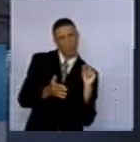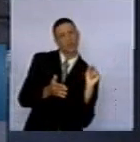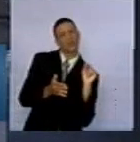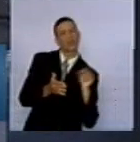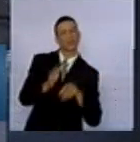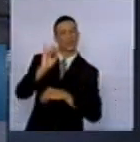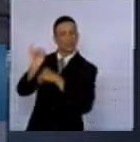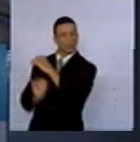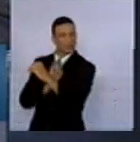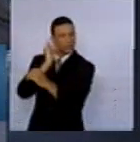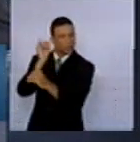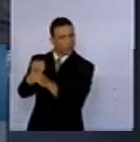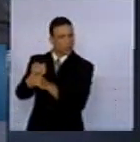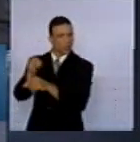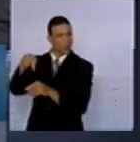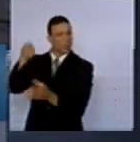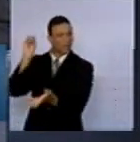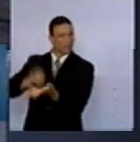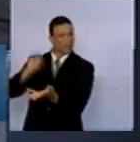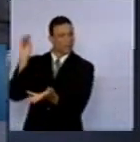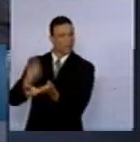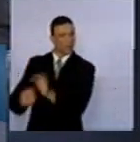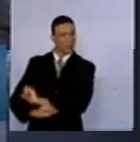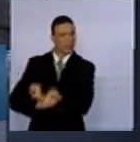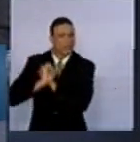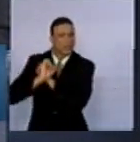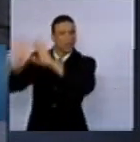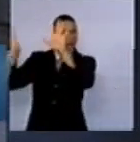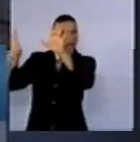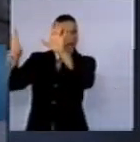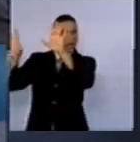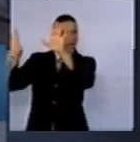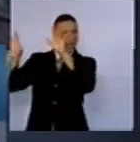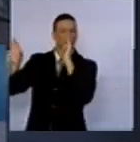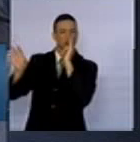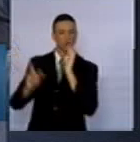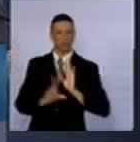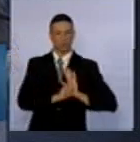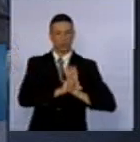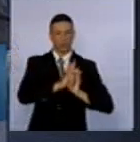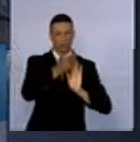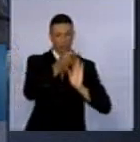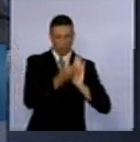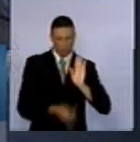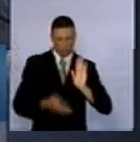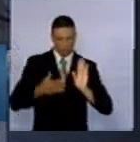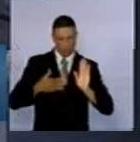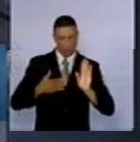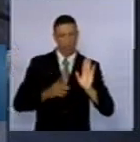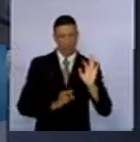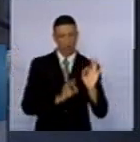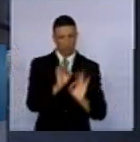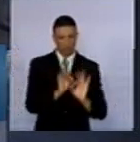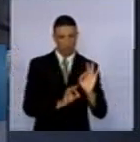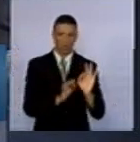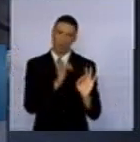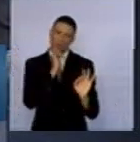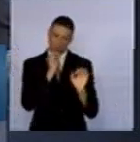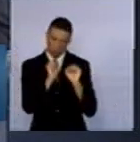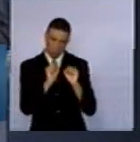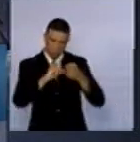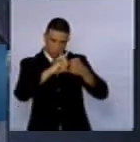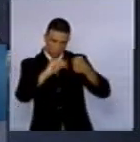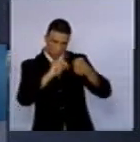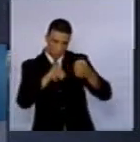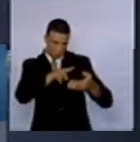porque ela pode não estar muito clara mas no meu projeto de leishma nisso é eu transformava vou ler até o